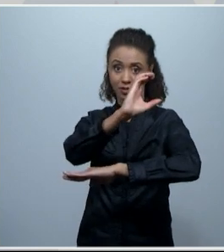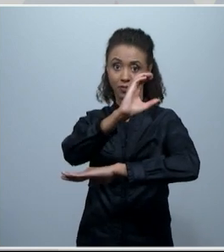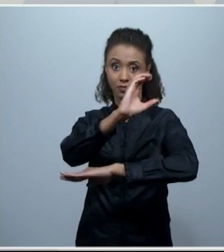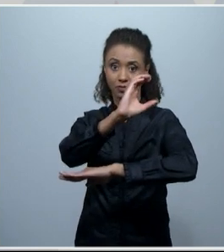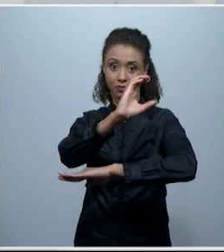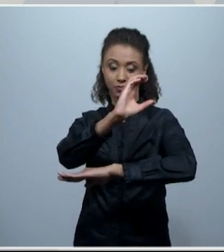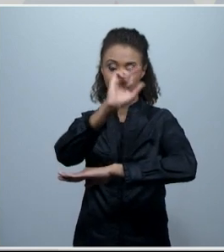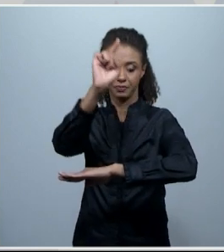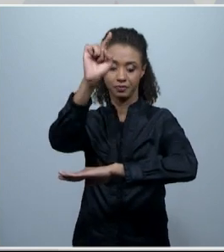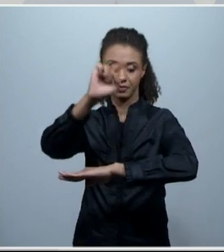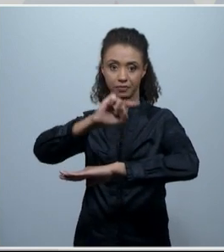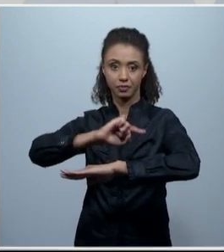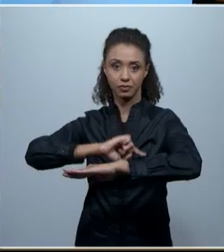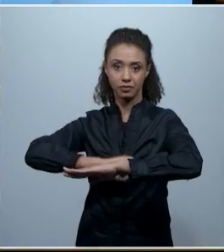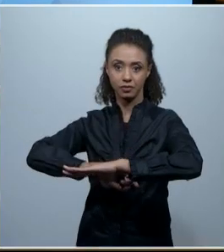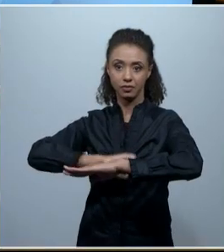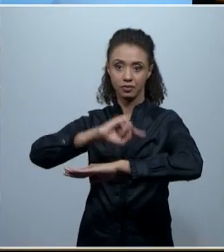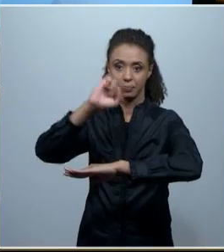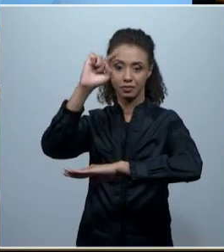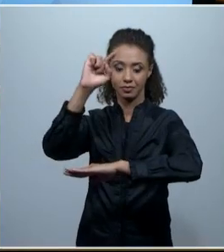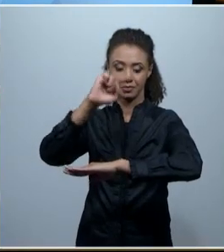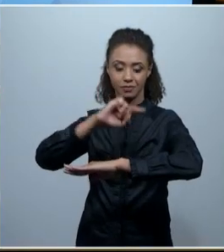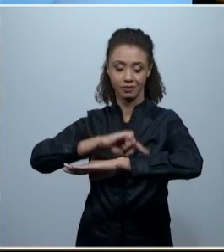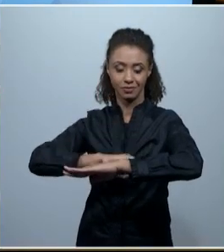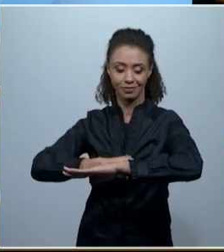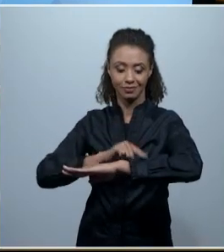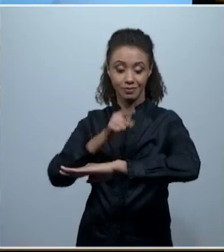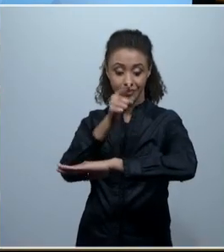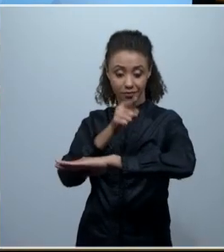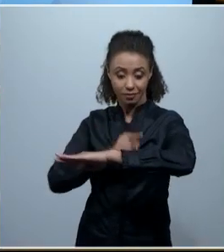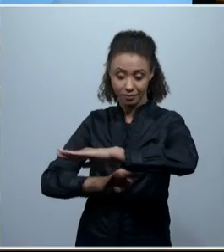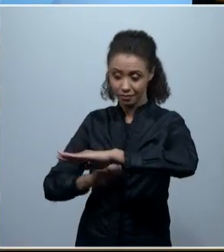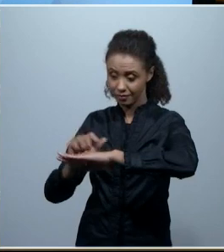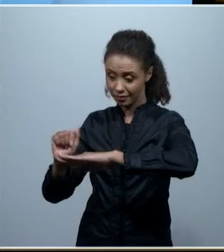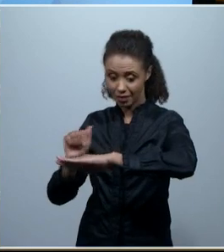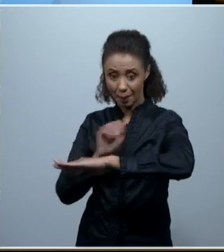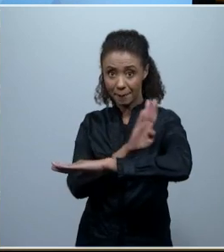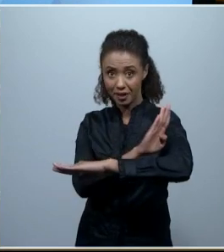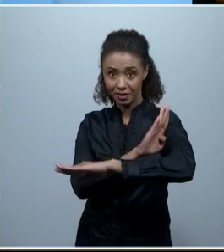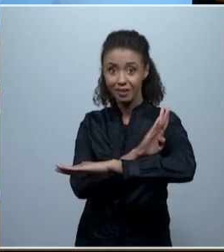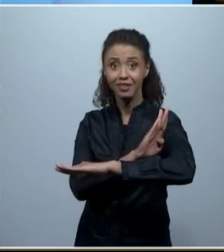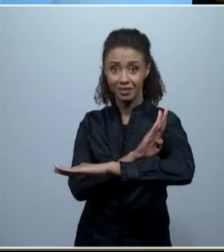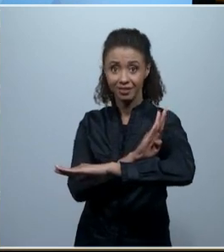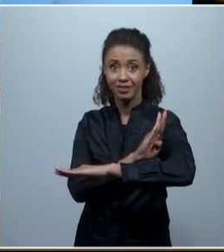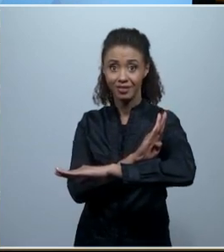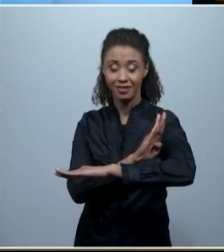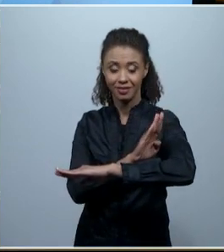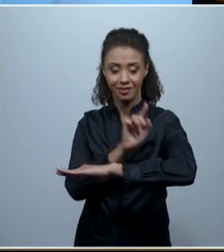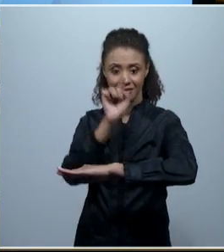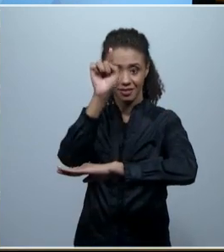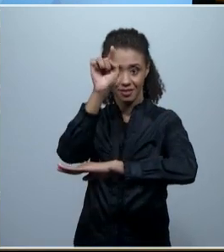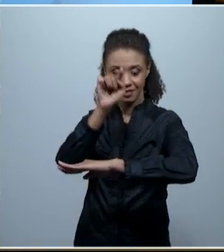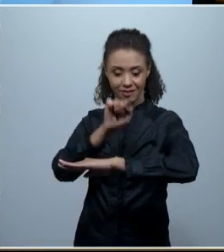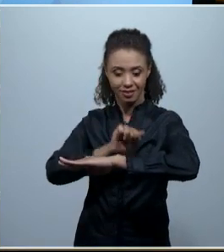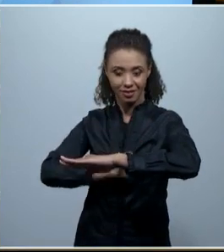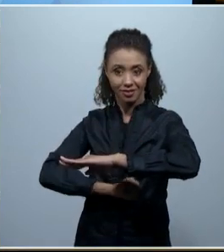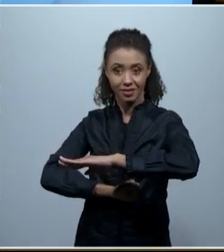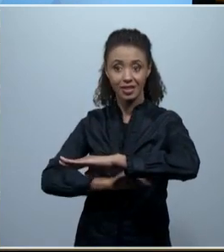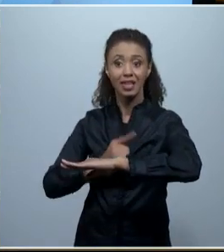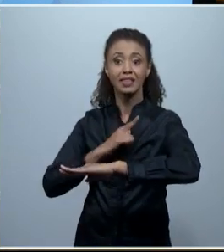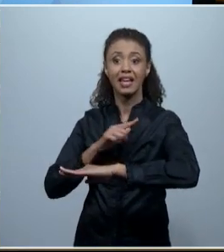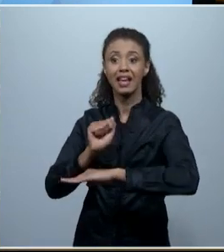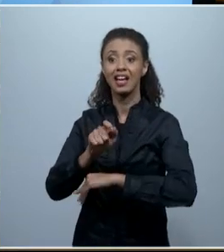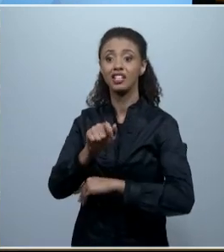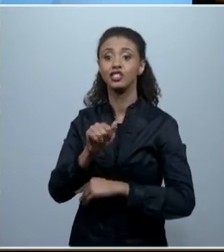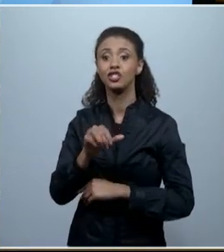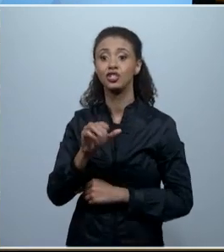intercepta o segmento a b e não passa nem porá nem por e nem por b um axioma de pachi disse que essa